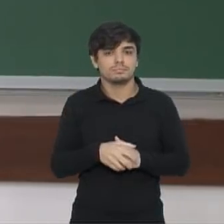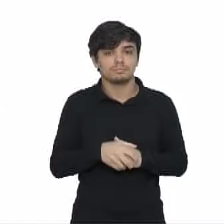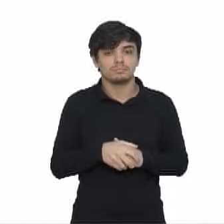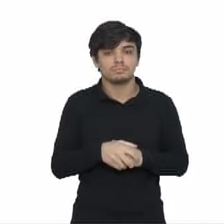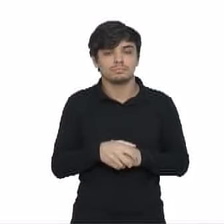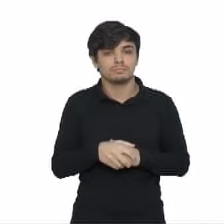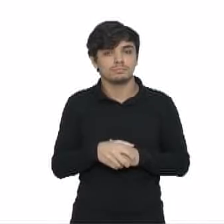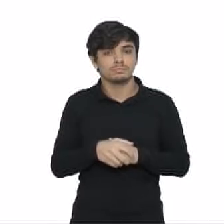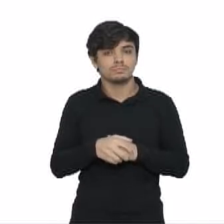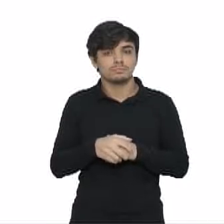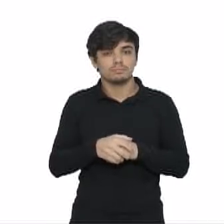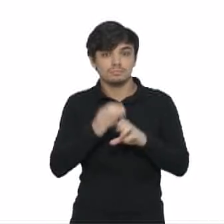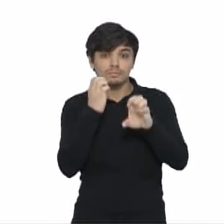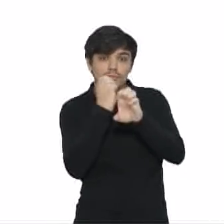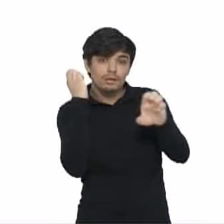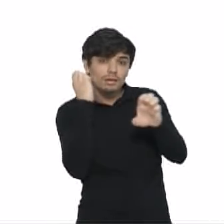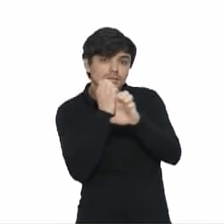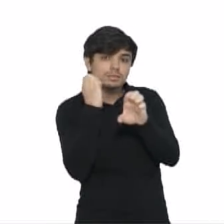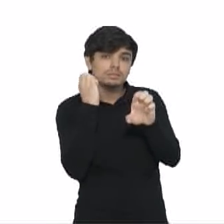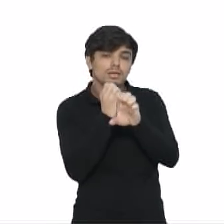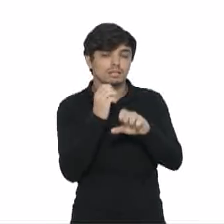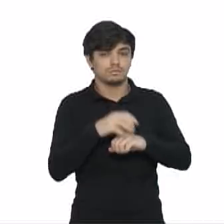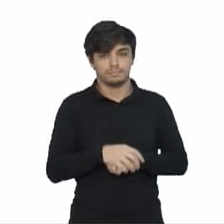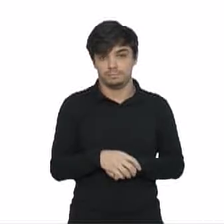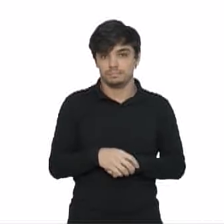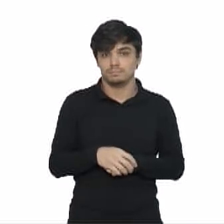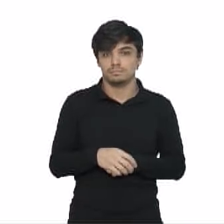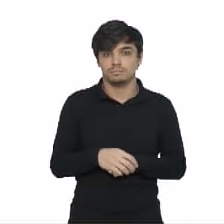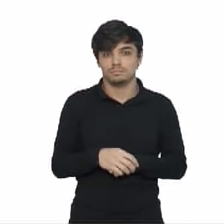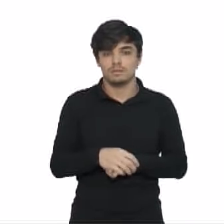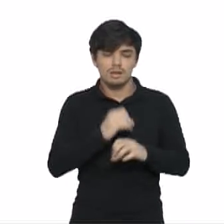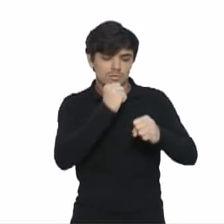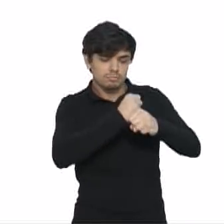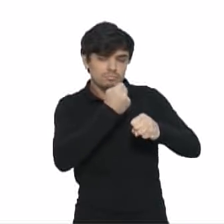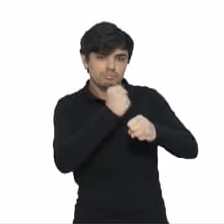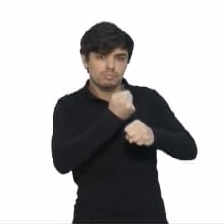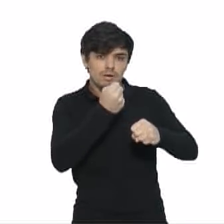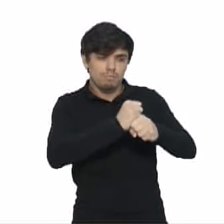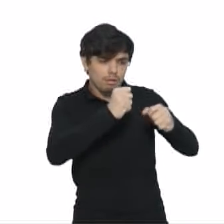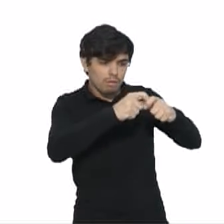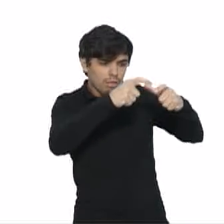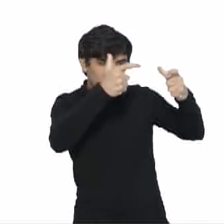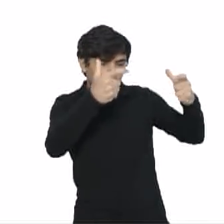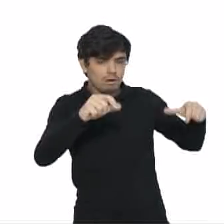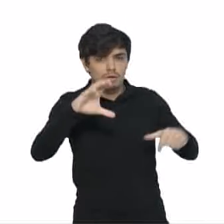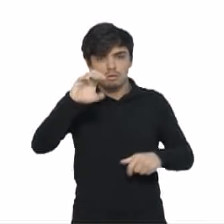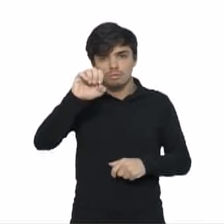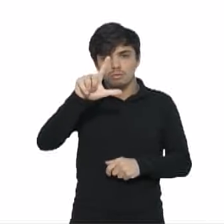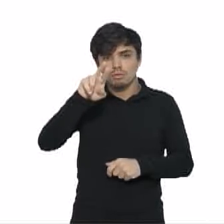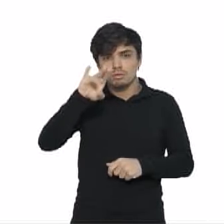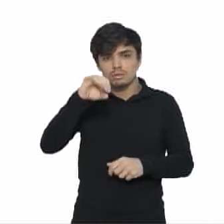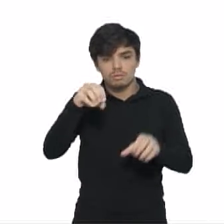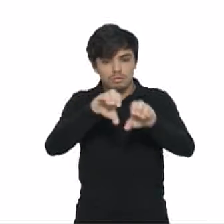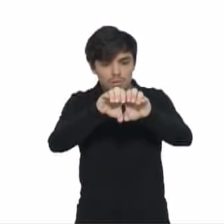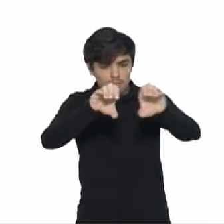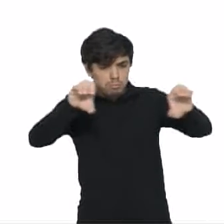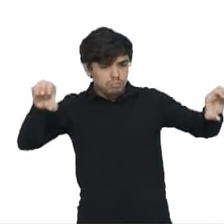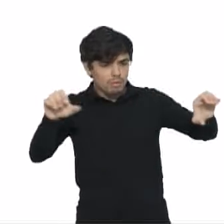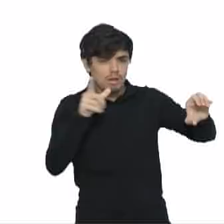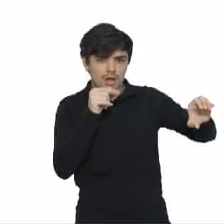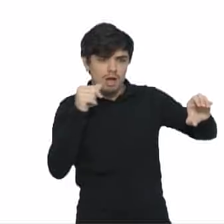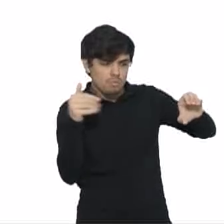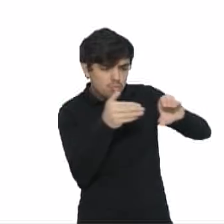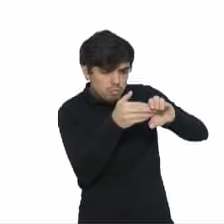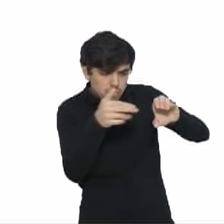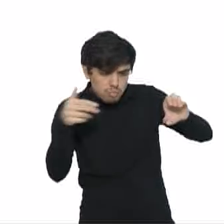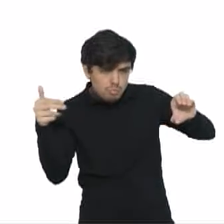A engenharia, vamos começar pela engenharia então. Pessoal, obras monumentais como o Coliseu, os aquedutos, as estradas,